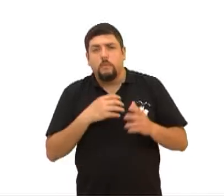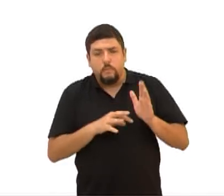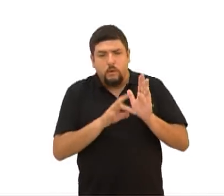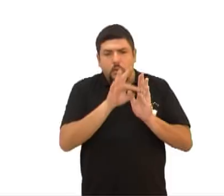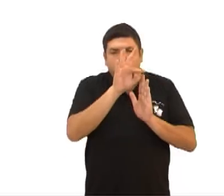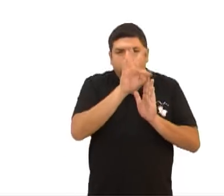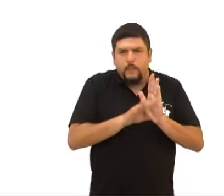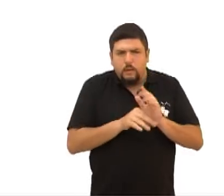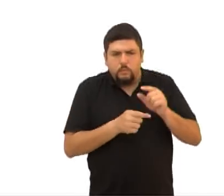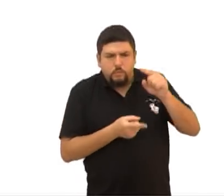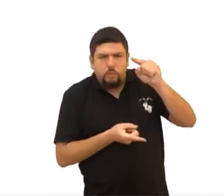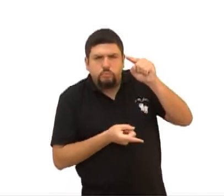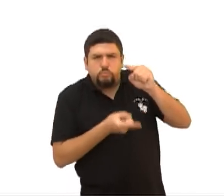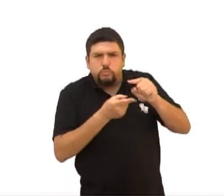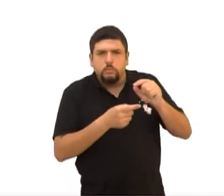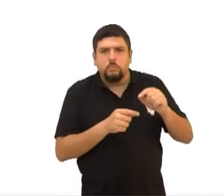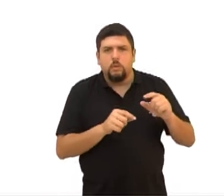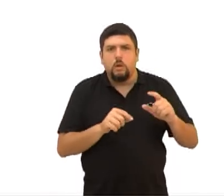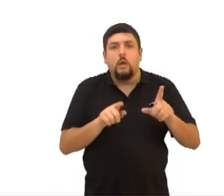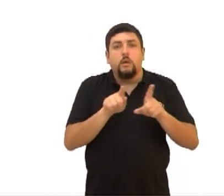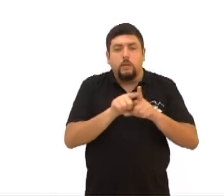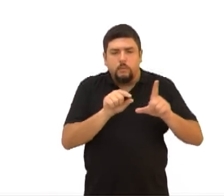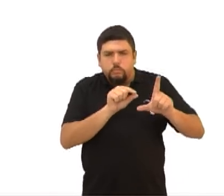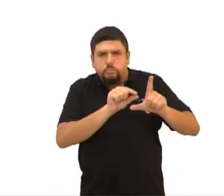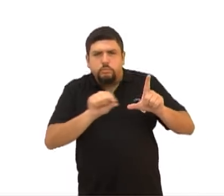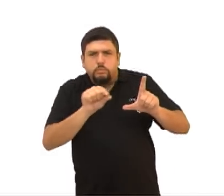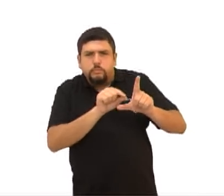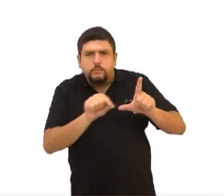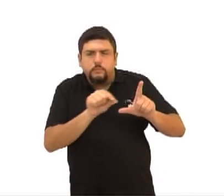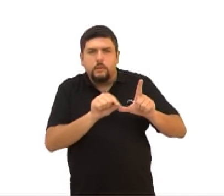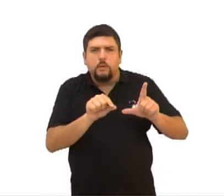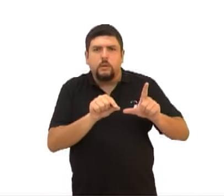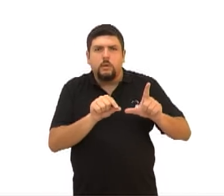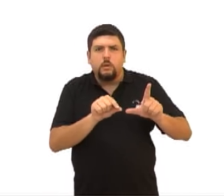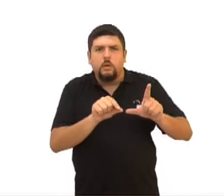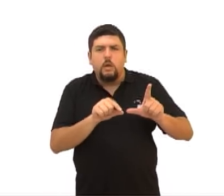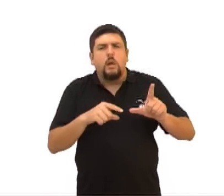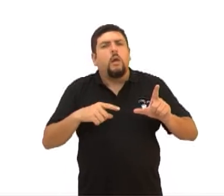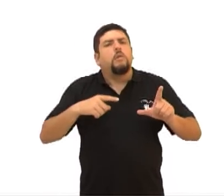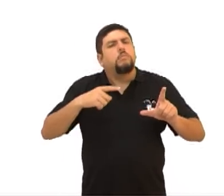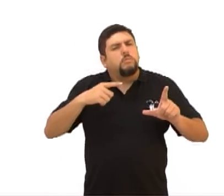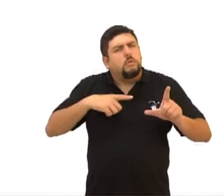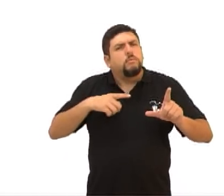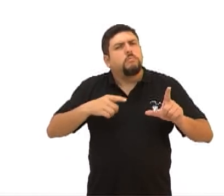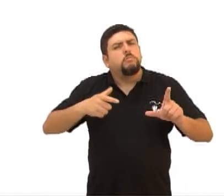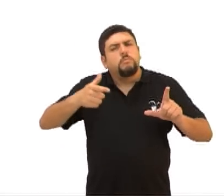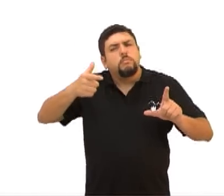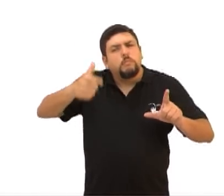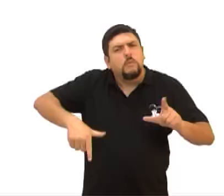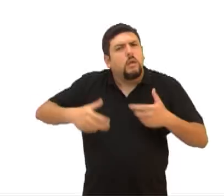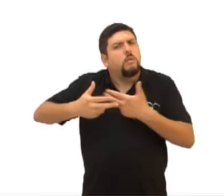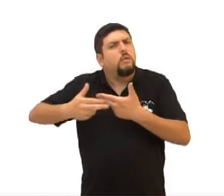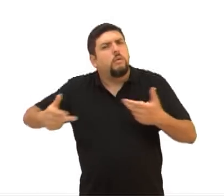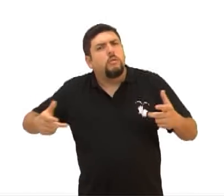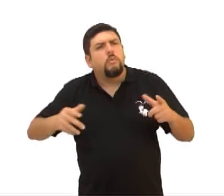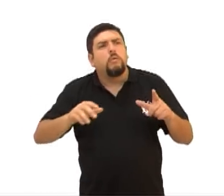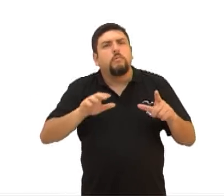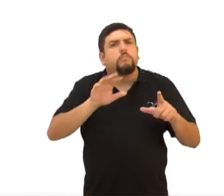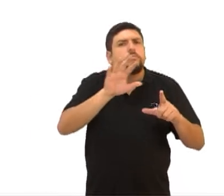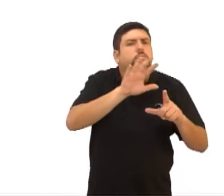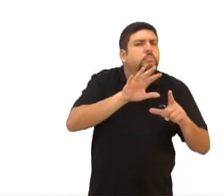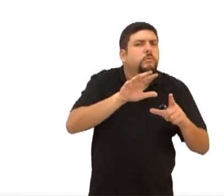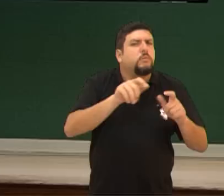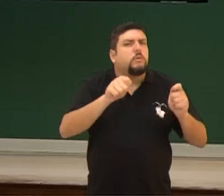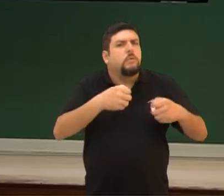curtos, legendas, utilizados no infográfico, que outros elementos facilitam na compreensão?